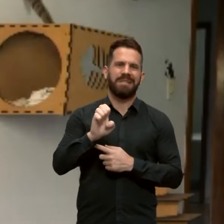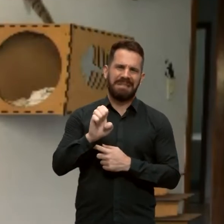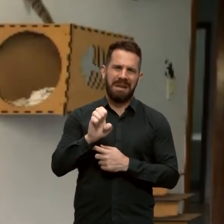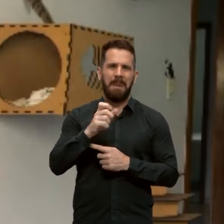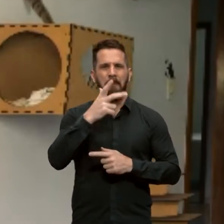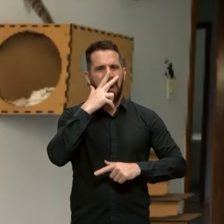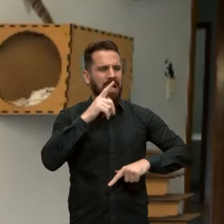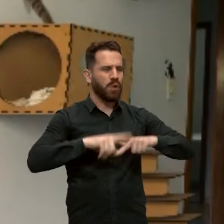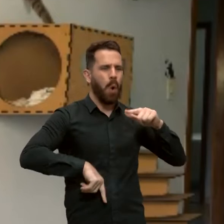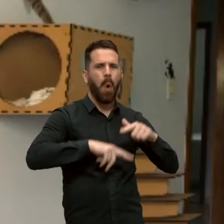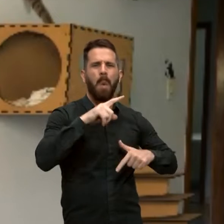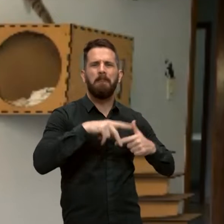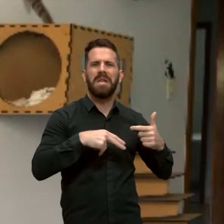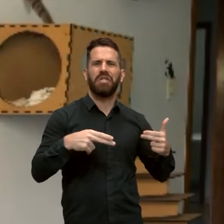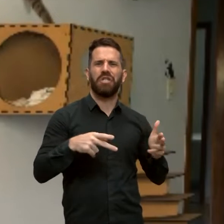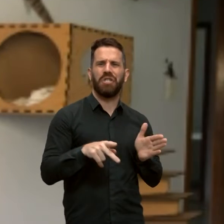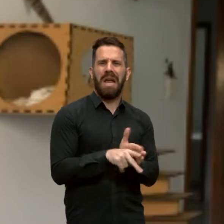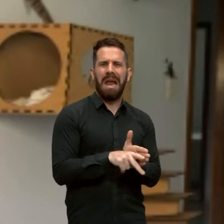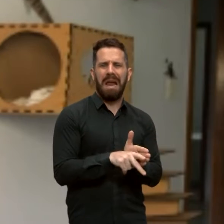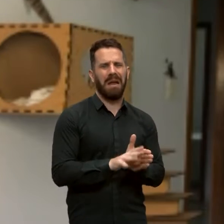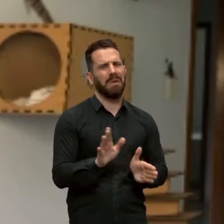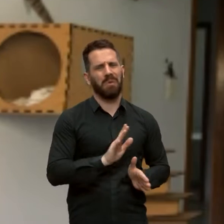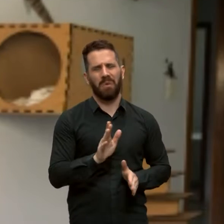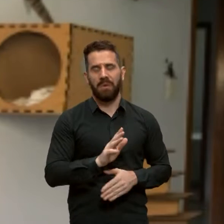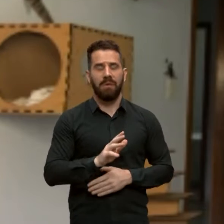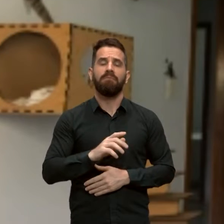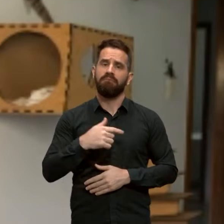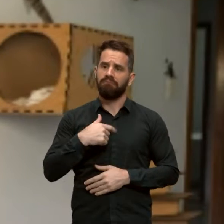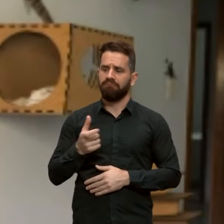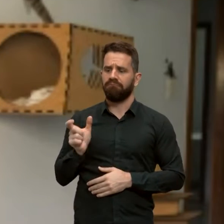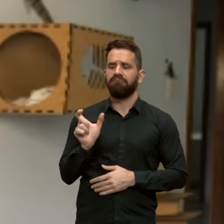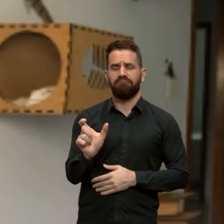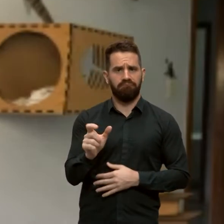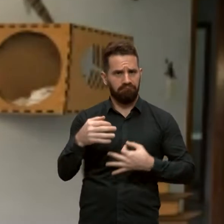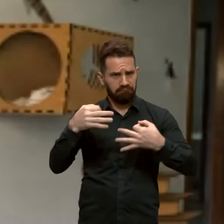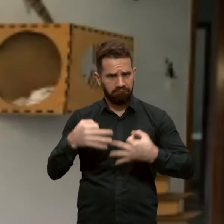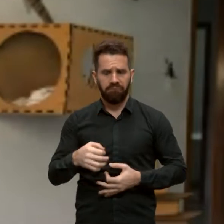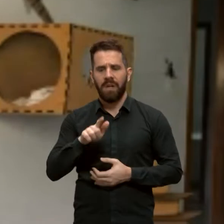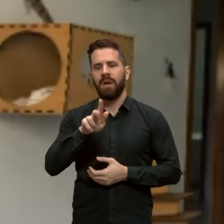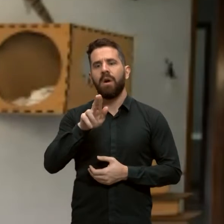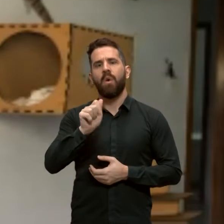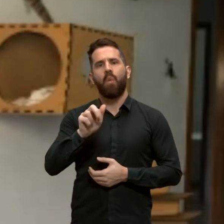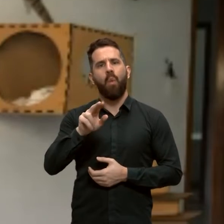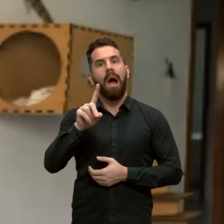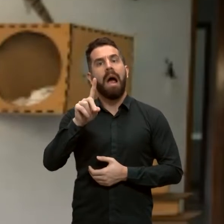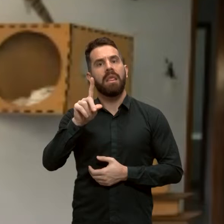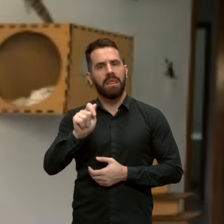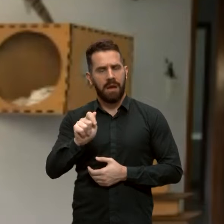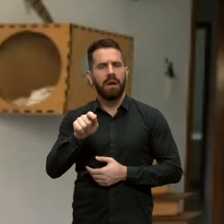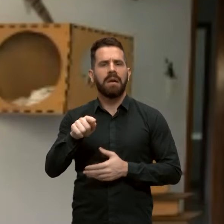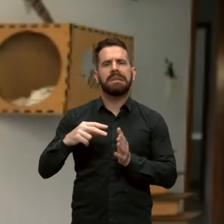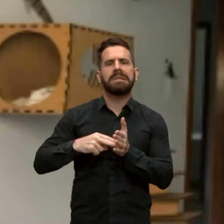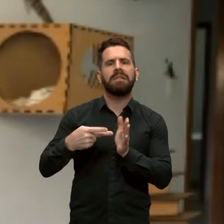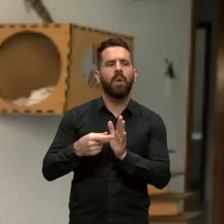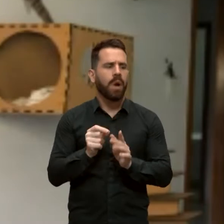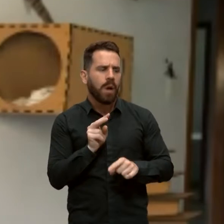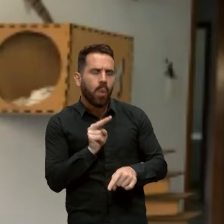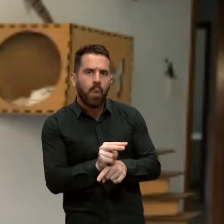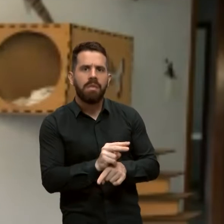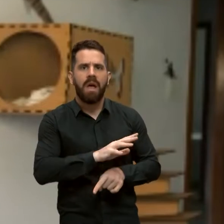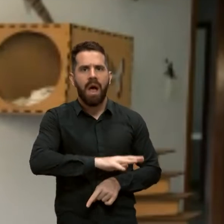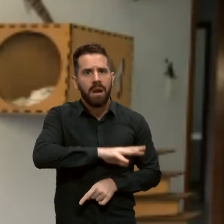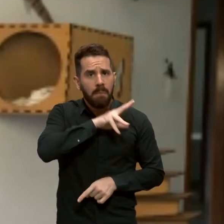seria um objeto. E realmente a palavra correta seria a guarda. Você cuidar desse animal como se ele fosse